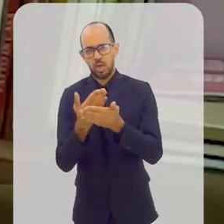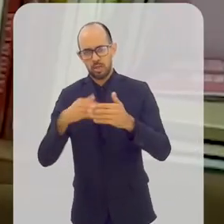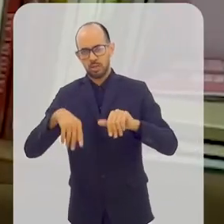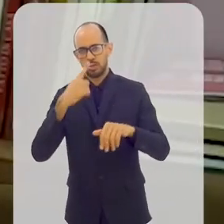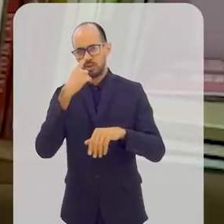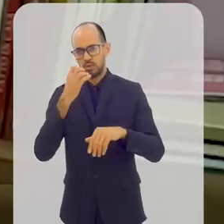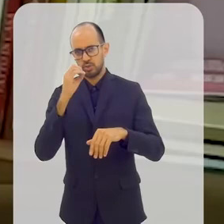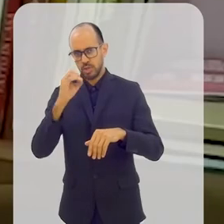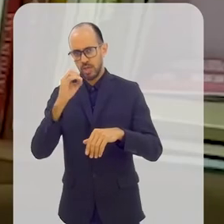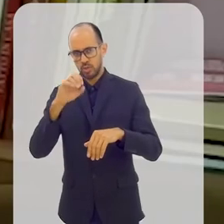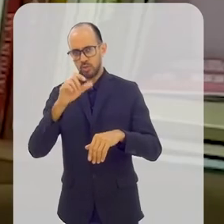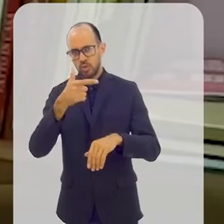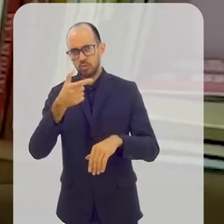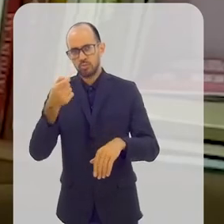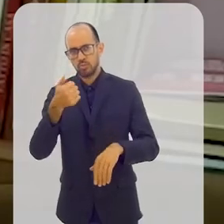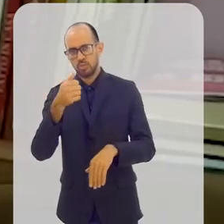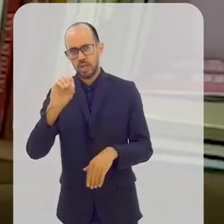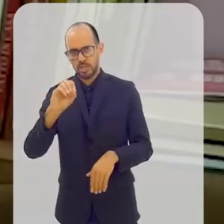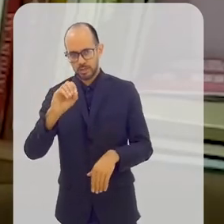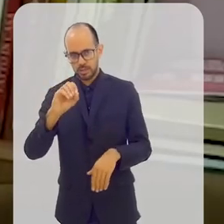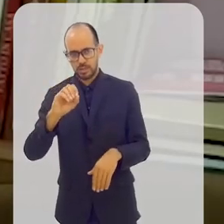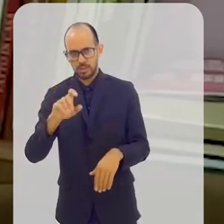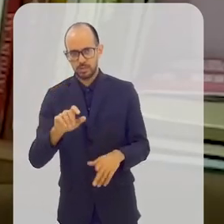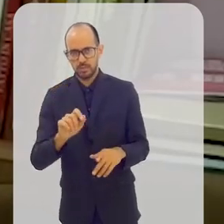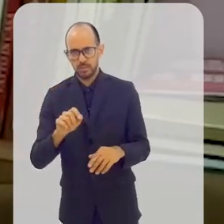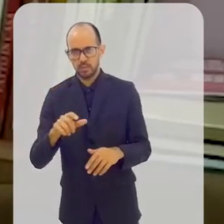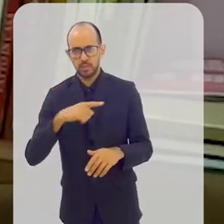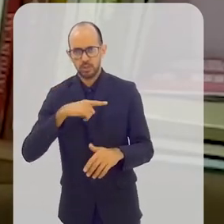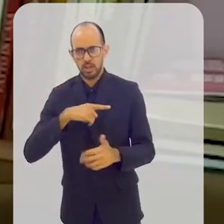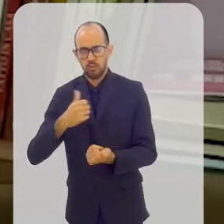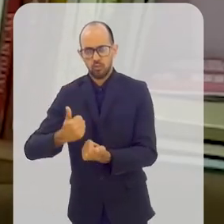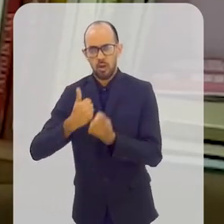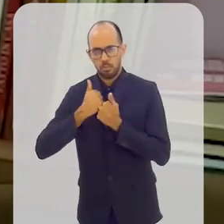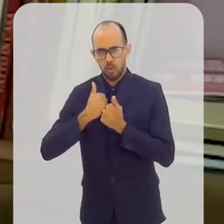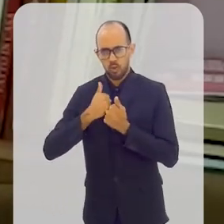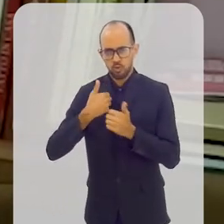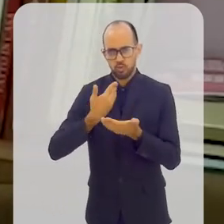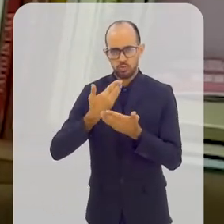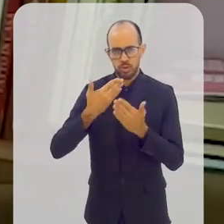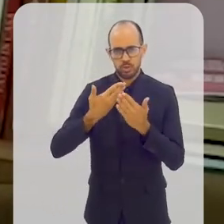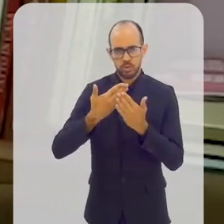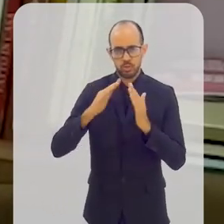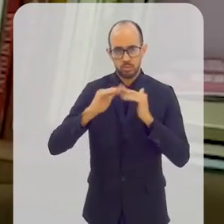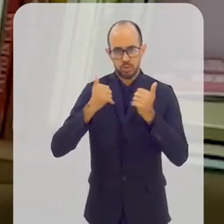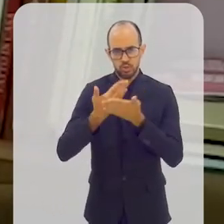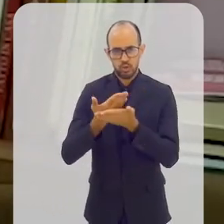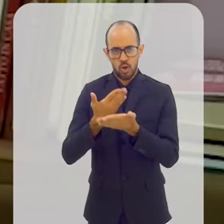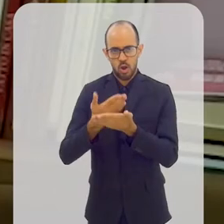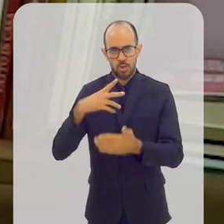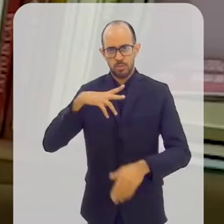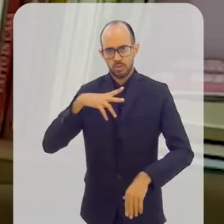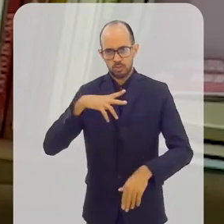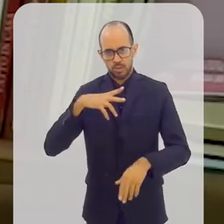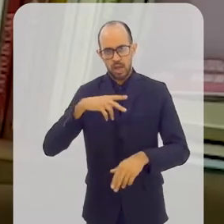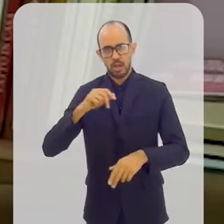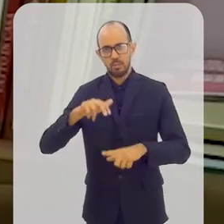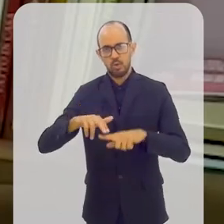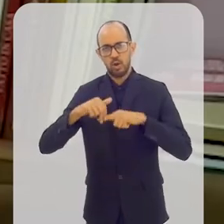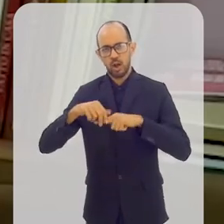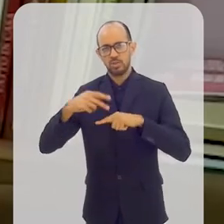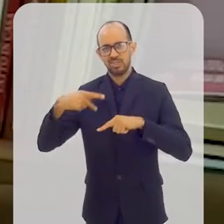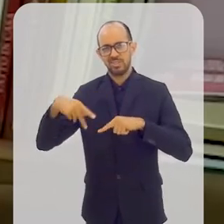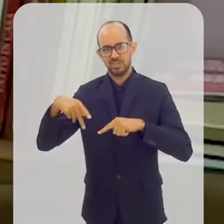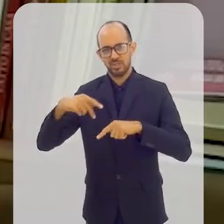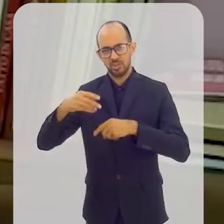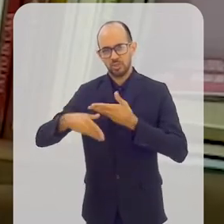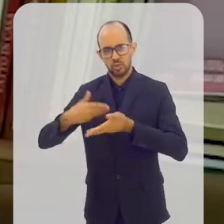ainda em 2010. Em 2010, a gente teve apoio de uma escola particular e, em troca desse apoio, que comprou algumas